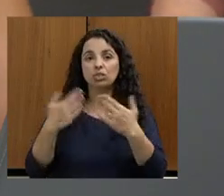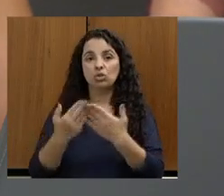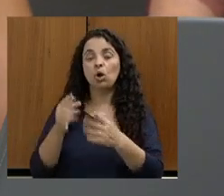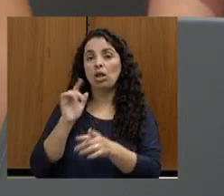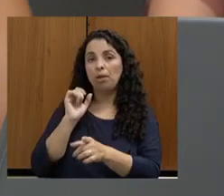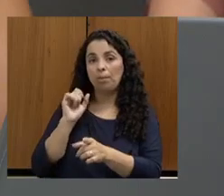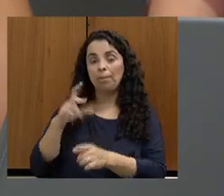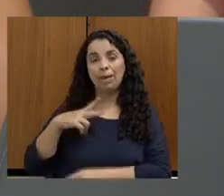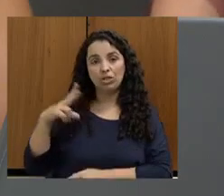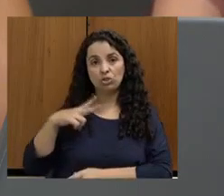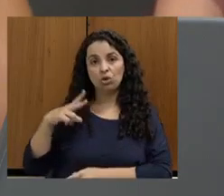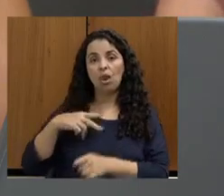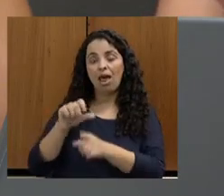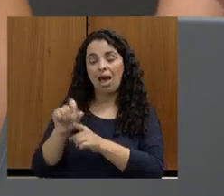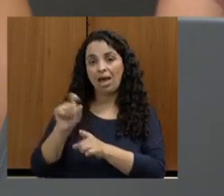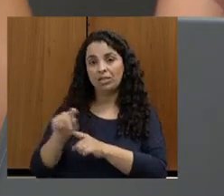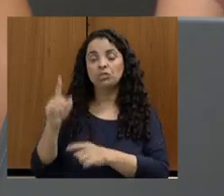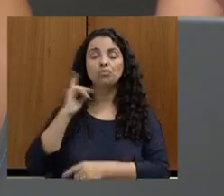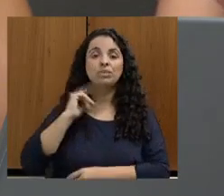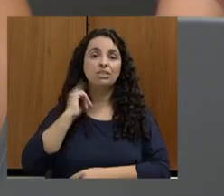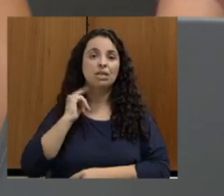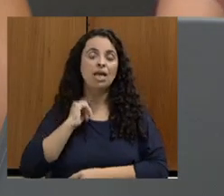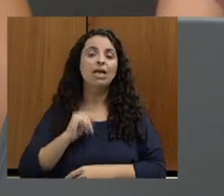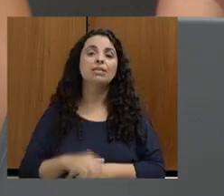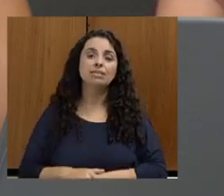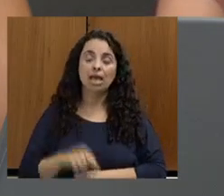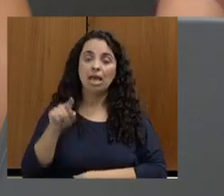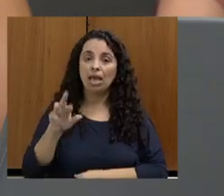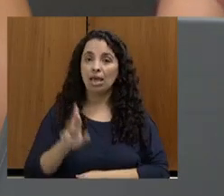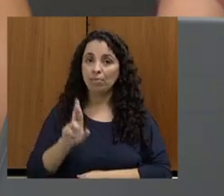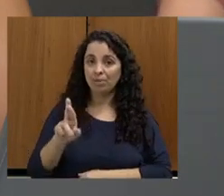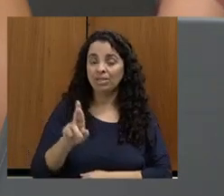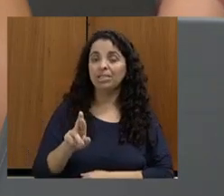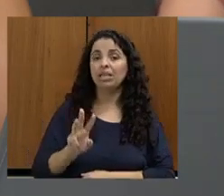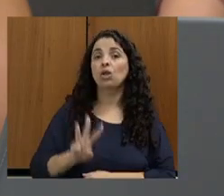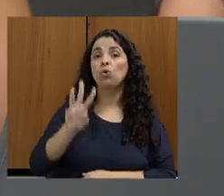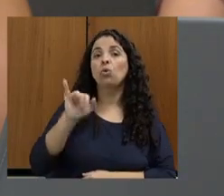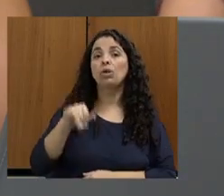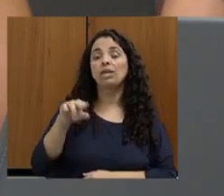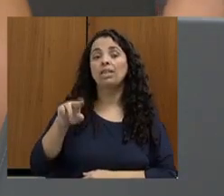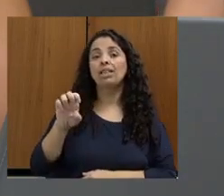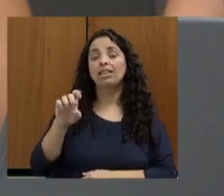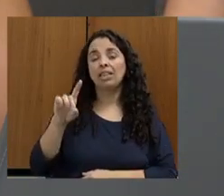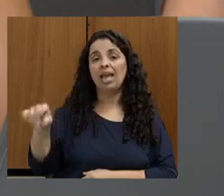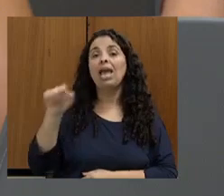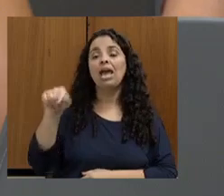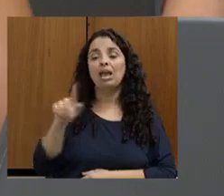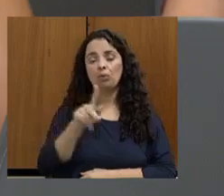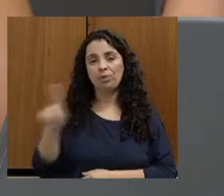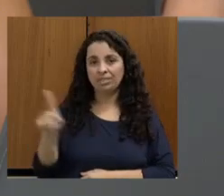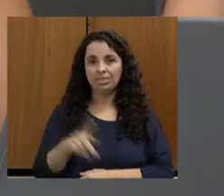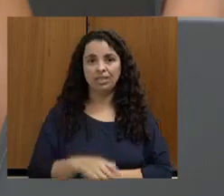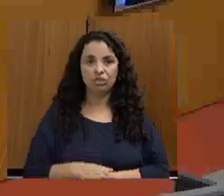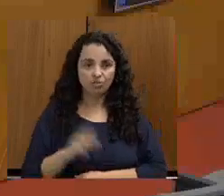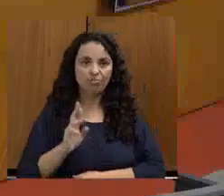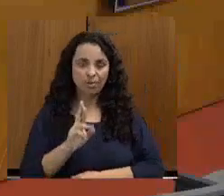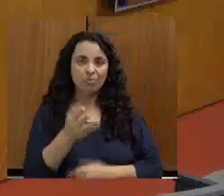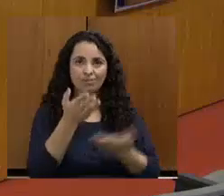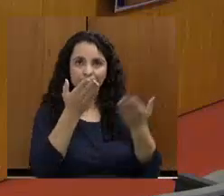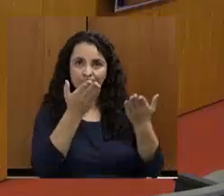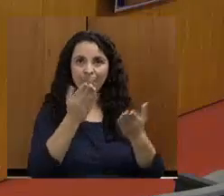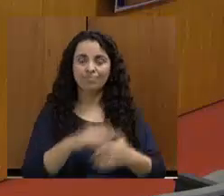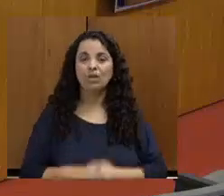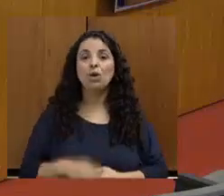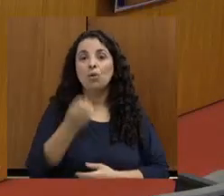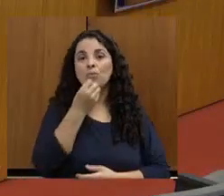ato, representa o senhor Winder, que é o presidente do sindicato, do SINEP. Três minutos. tarde. Boa tarde. Muito obrigado